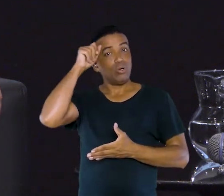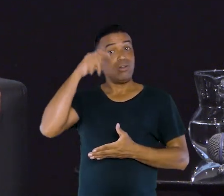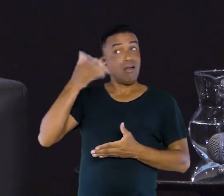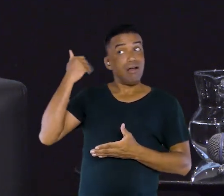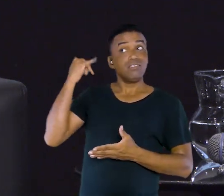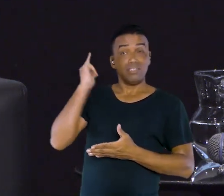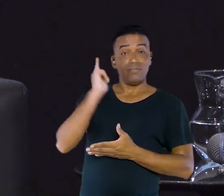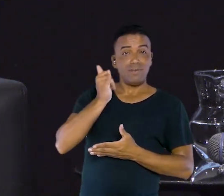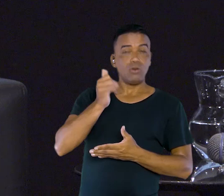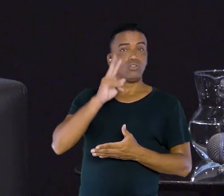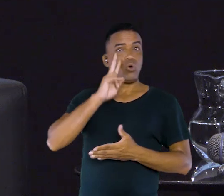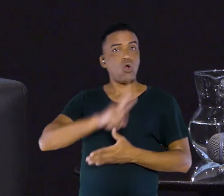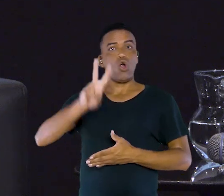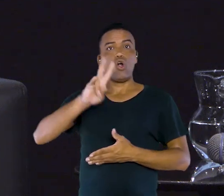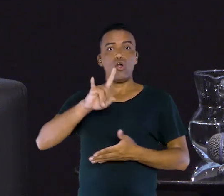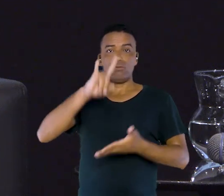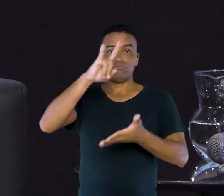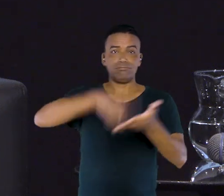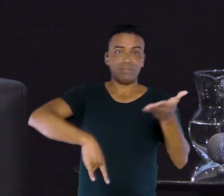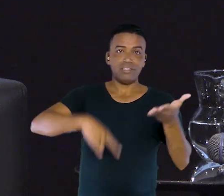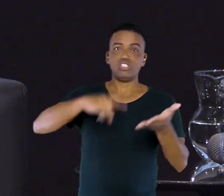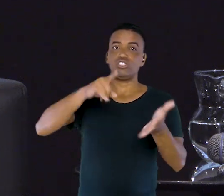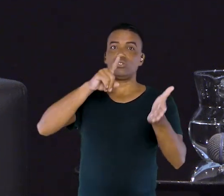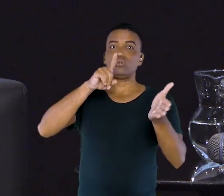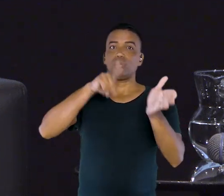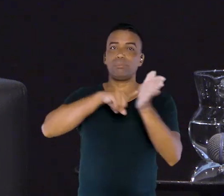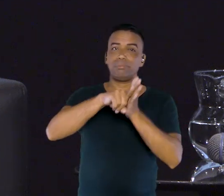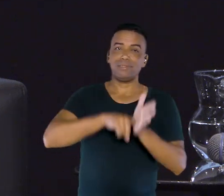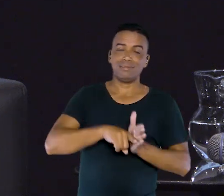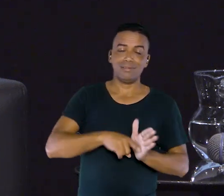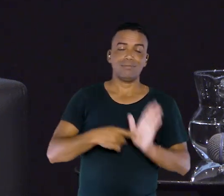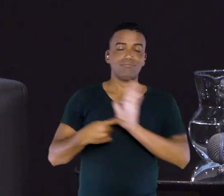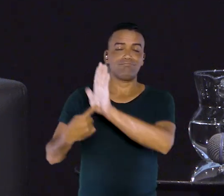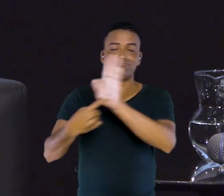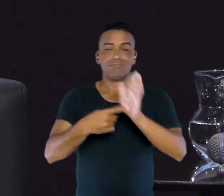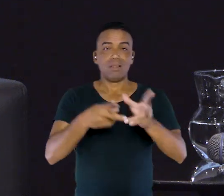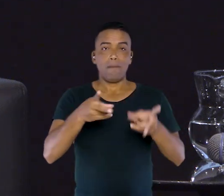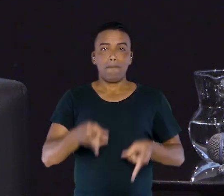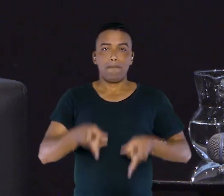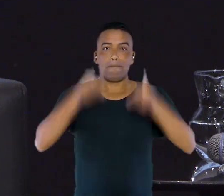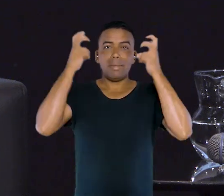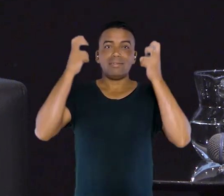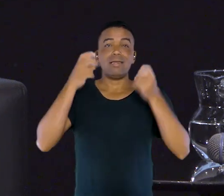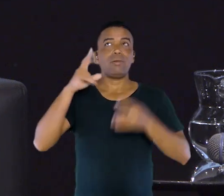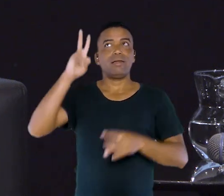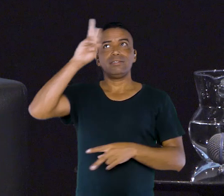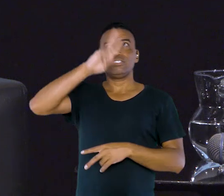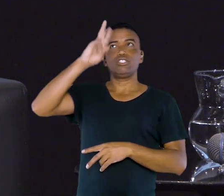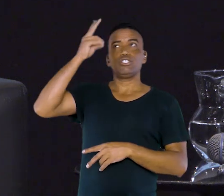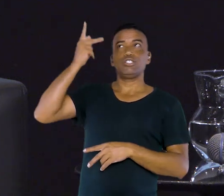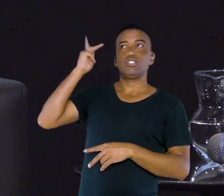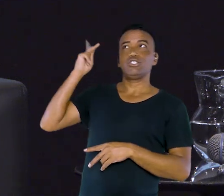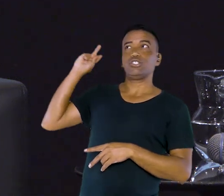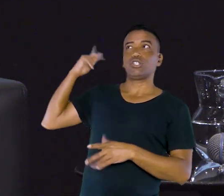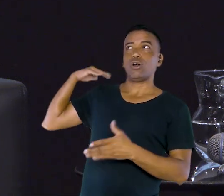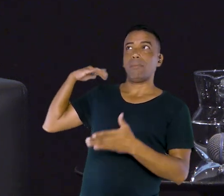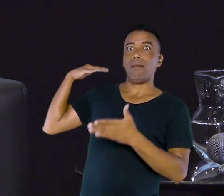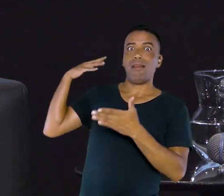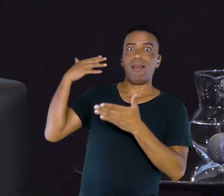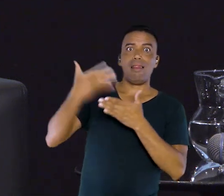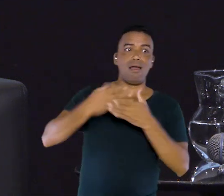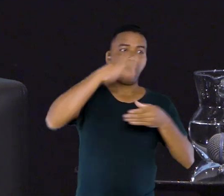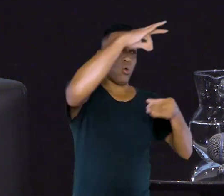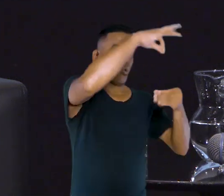anteriormente, né? Se a gente olha para o registro, porque a arqueologia fala para nós, a gente percebe que é uma história muito longa